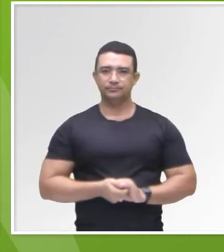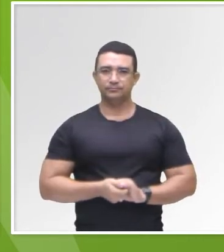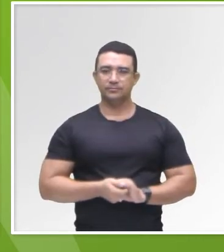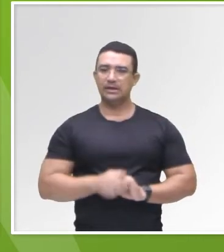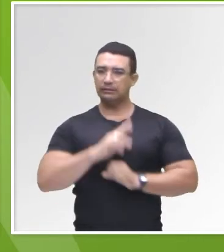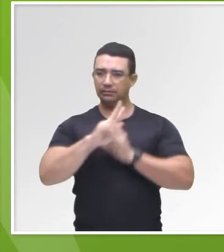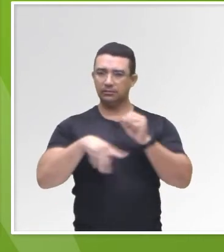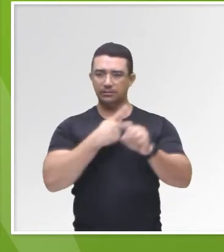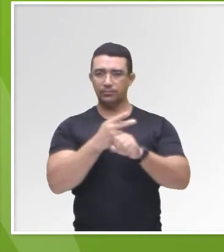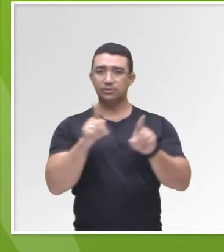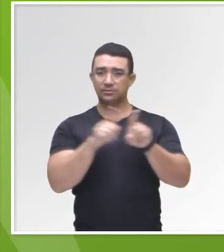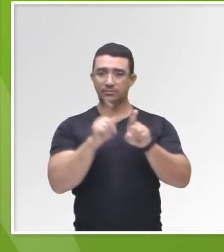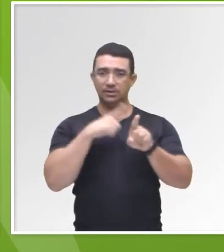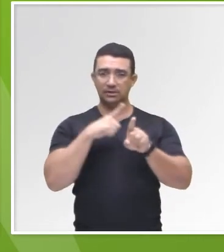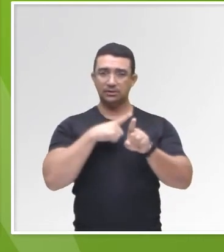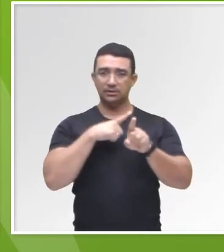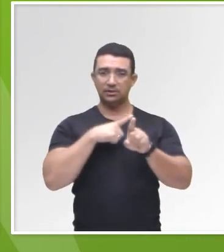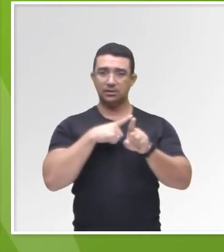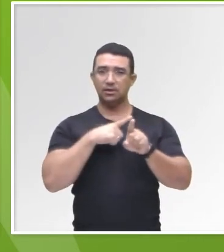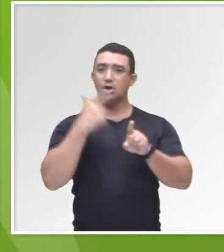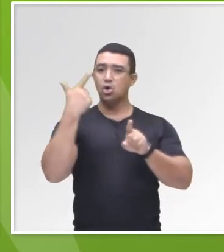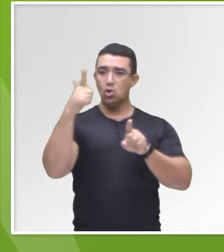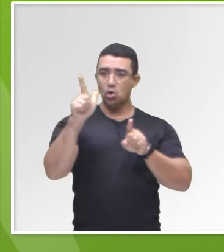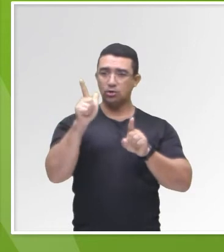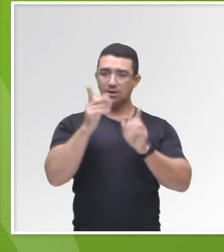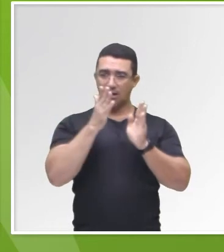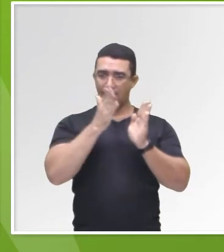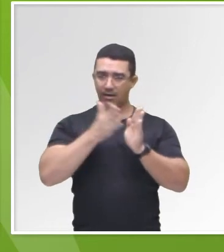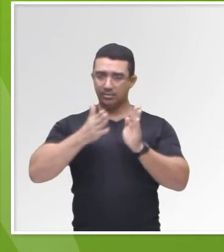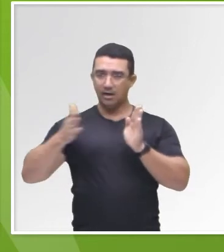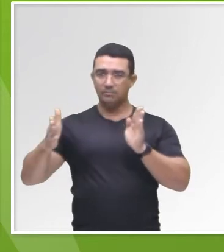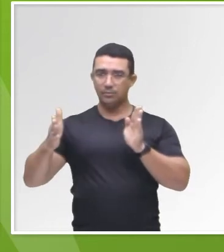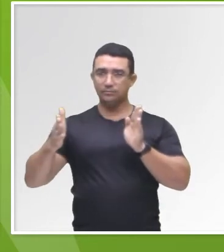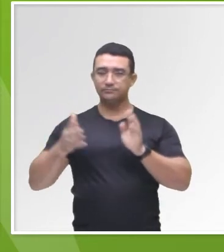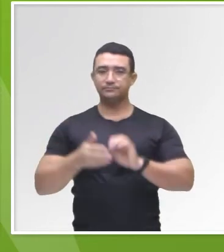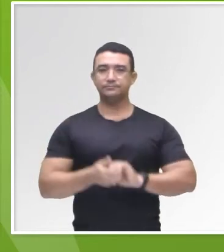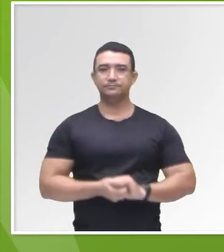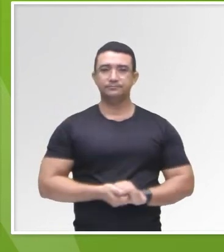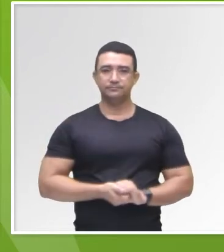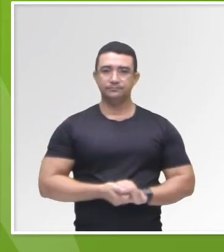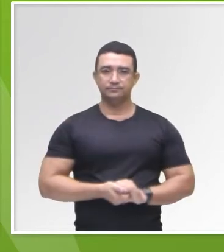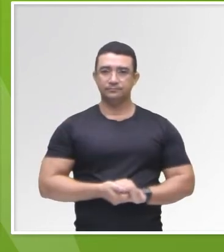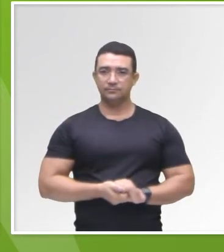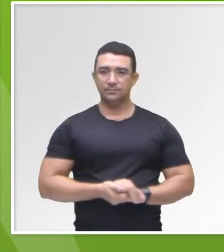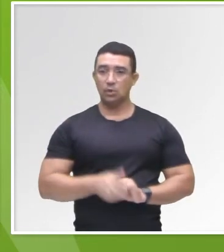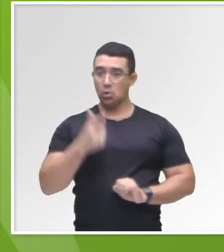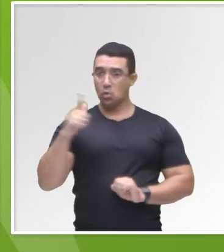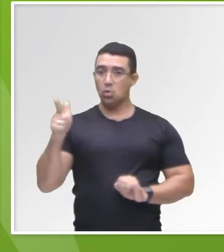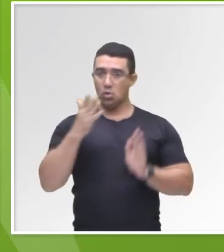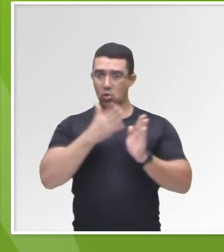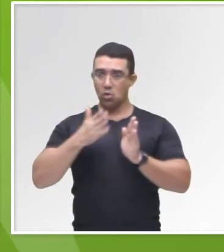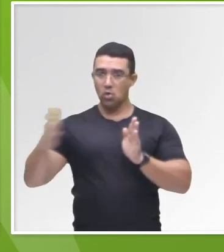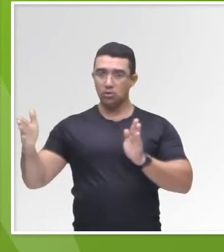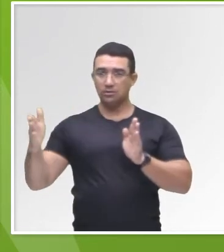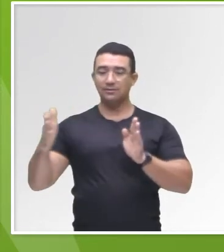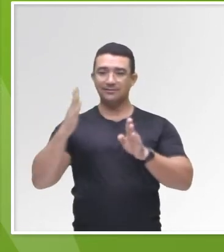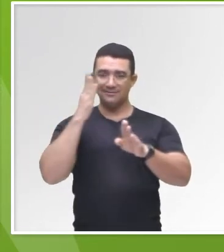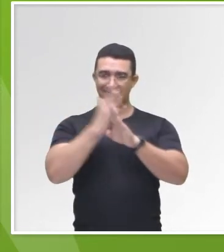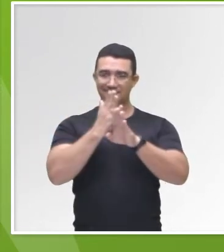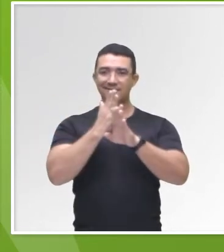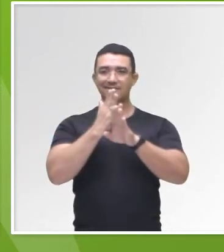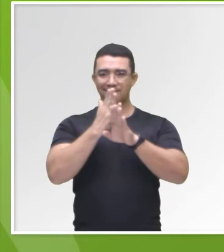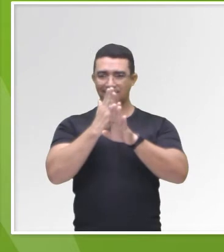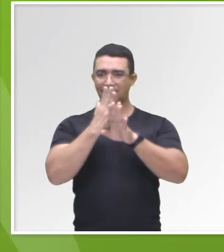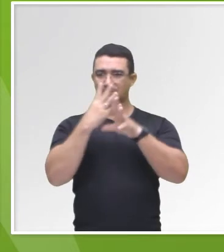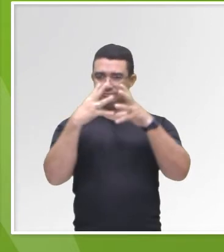sequência, nós temos a próxima etapa da metáfase, da mitose, que é a